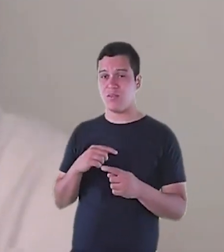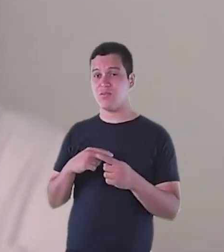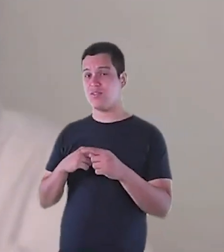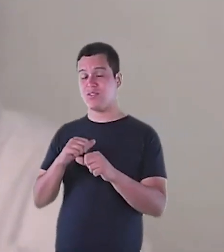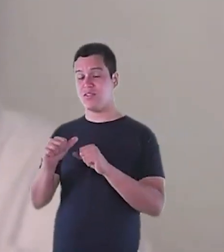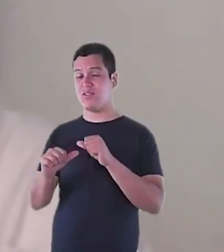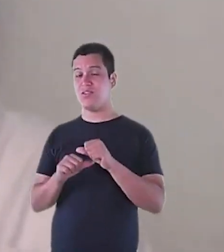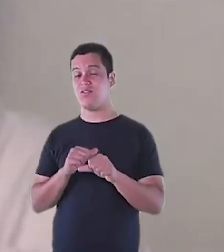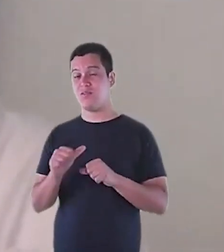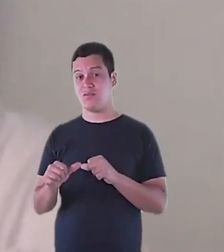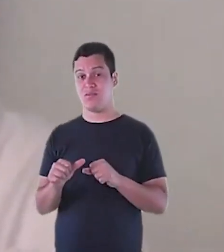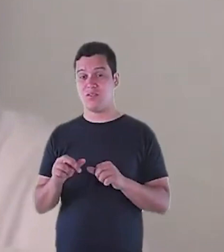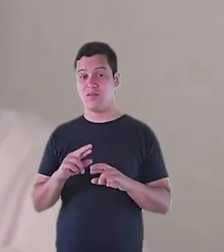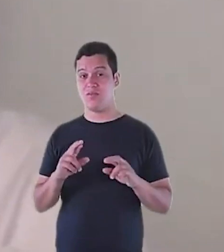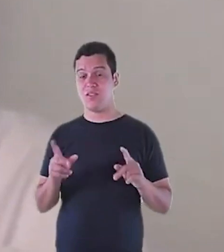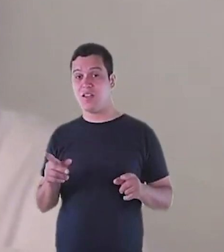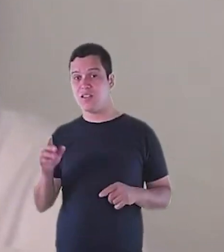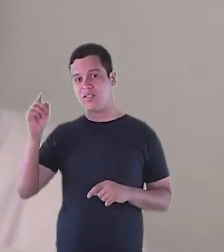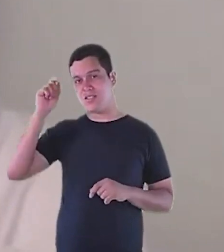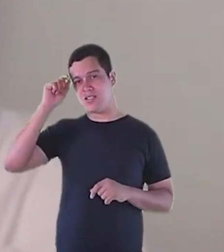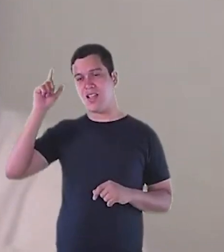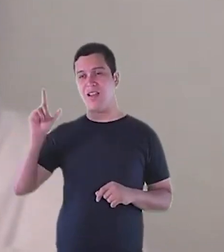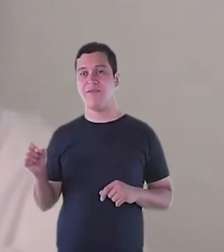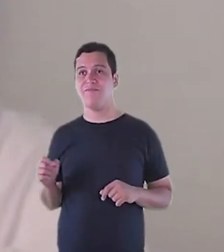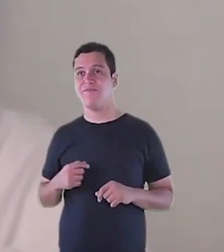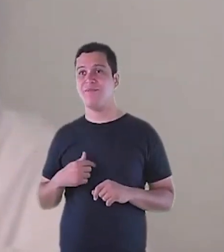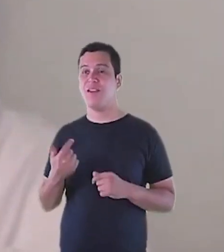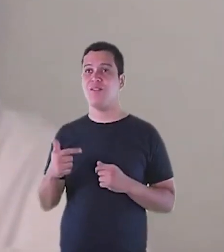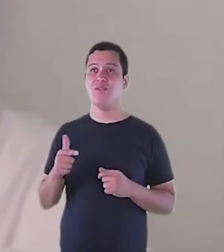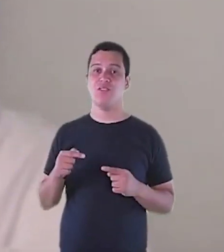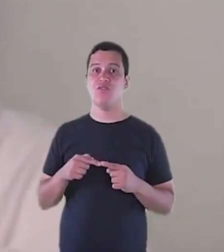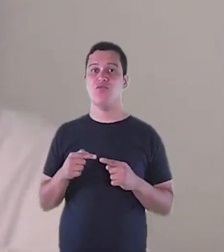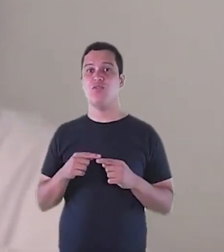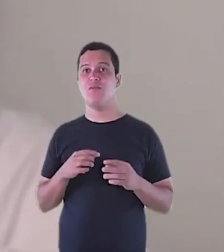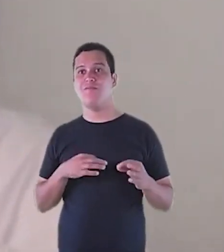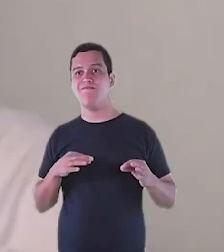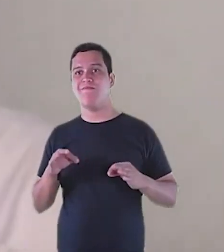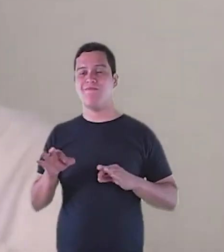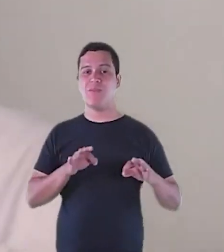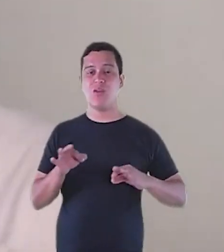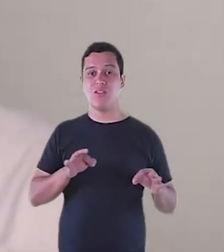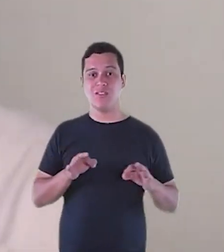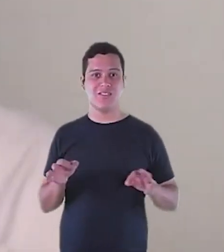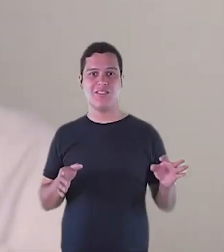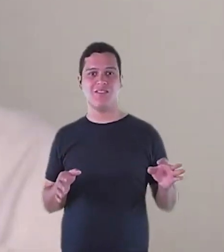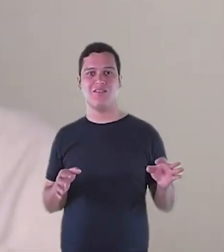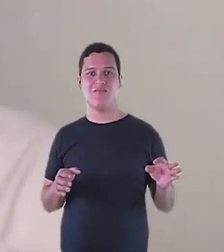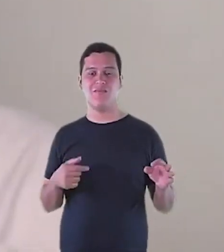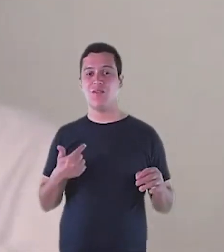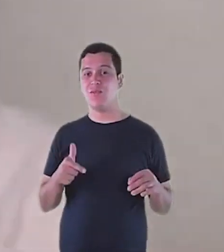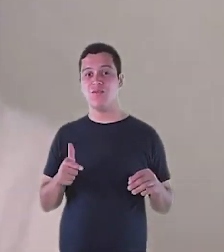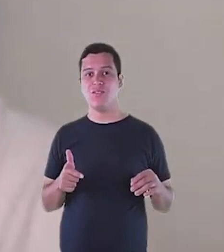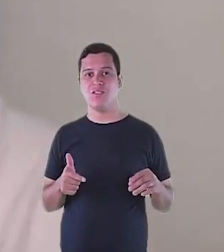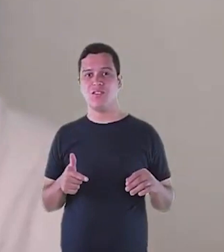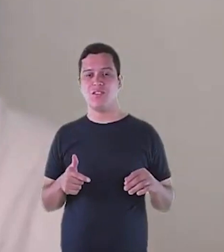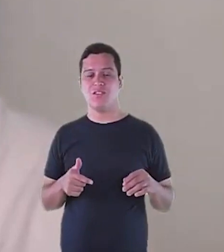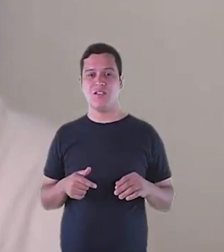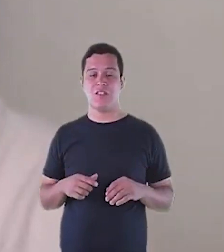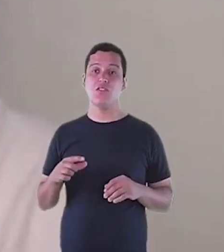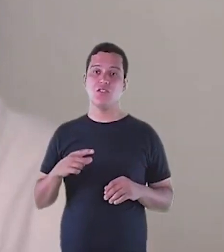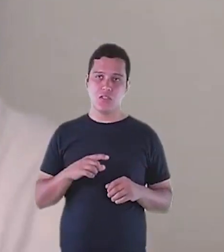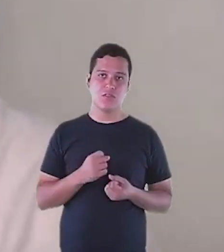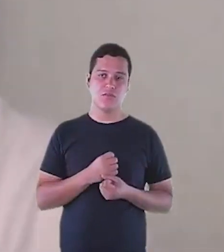África, não existia um mercado organizado de fornecimento de mão de obra cativa no Brasil. Existia